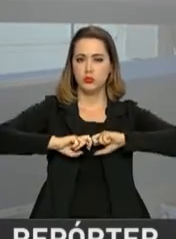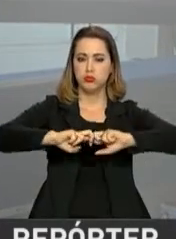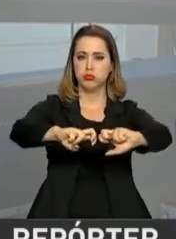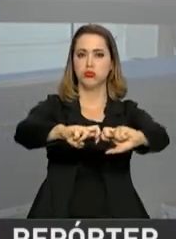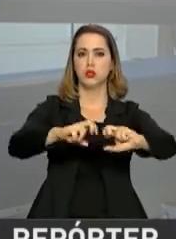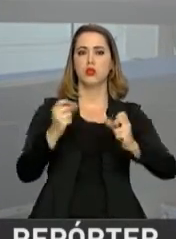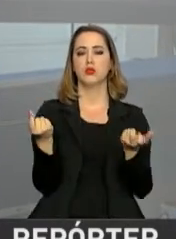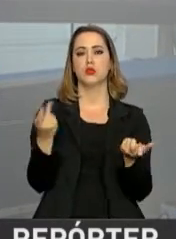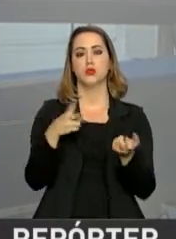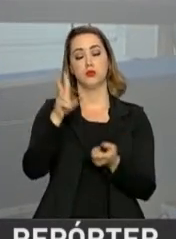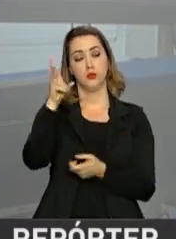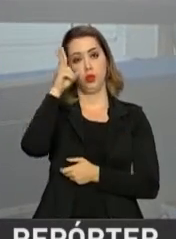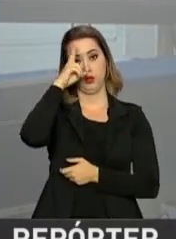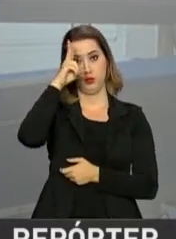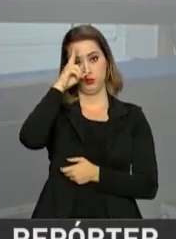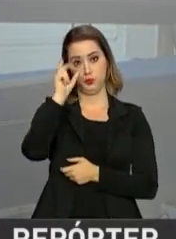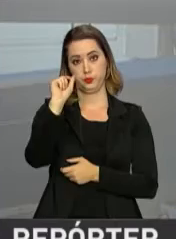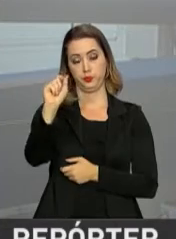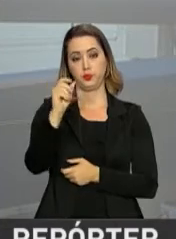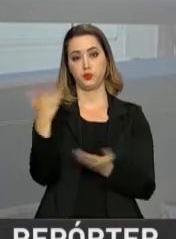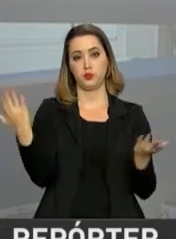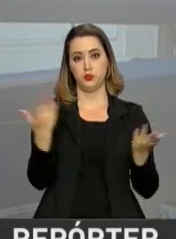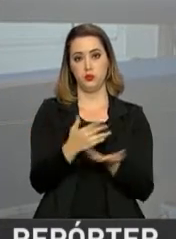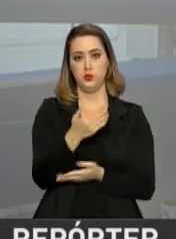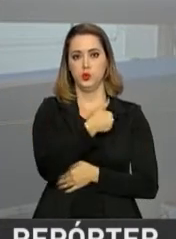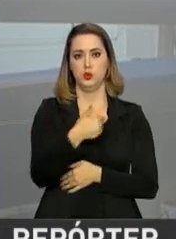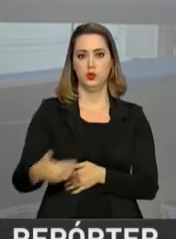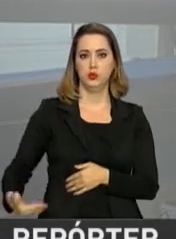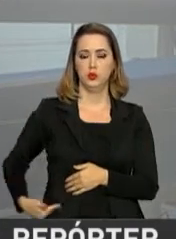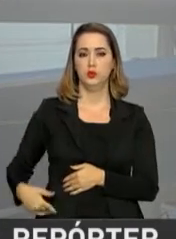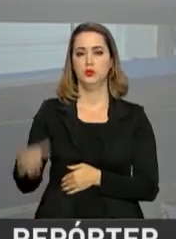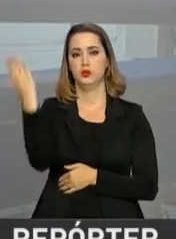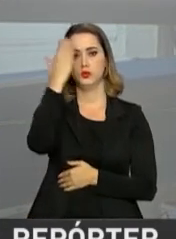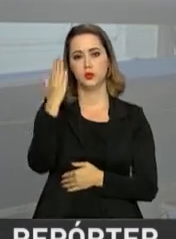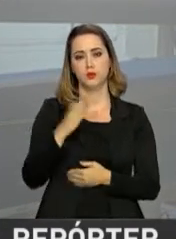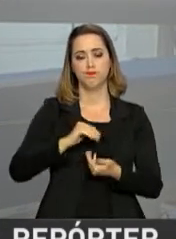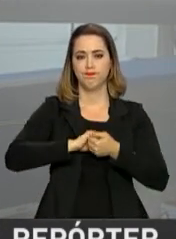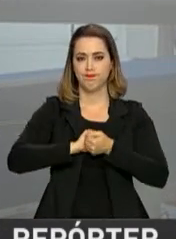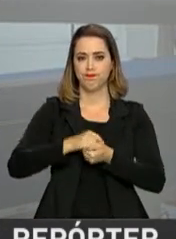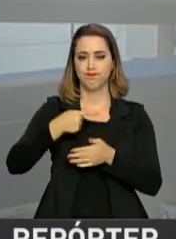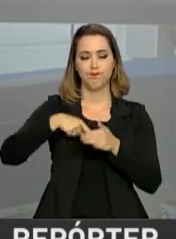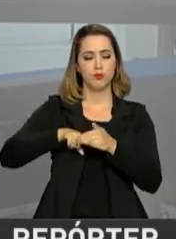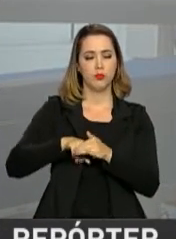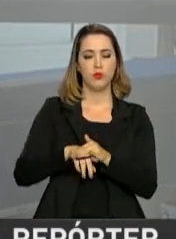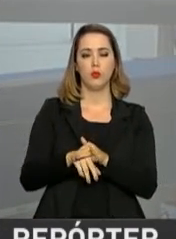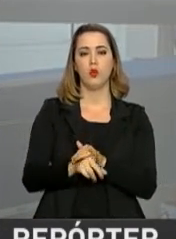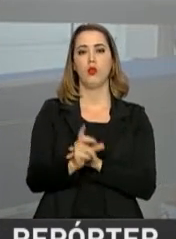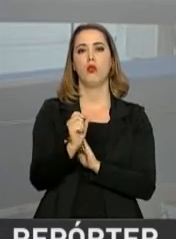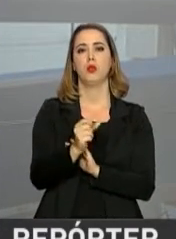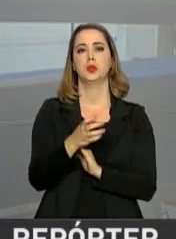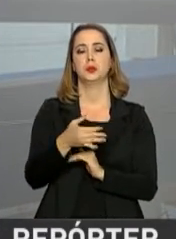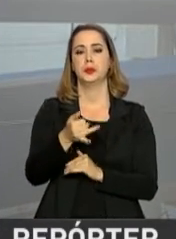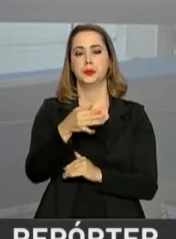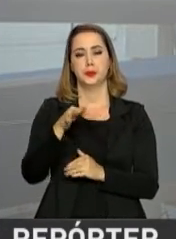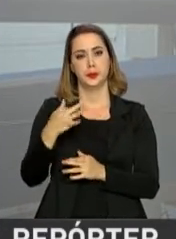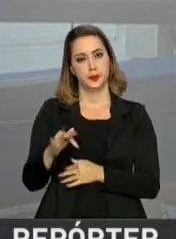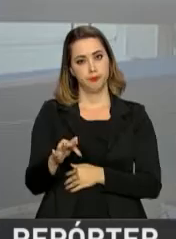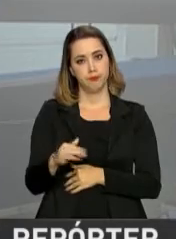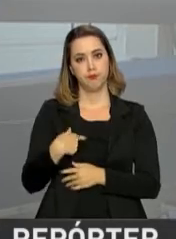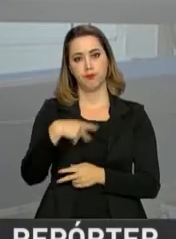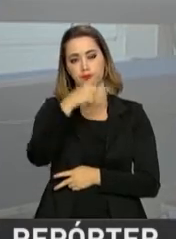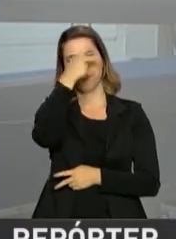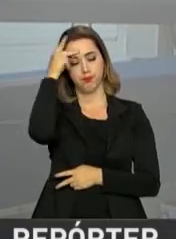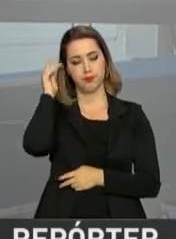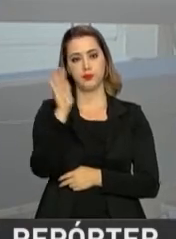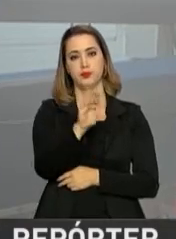no norte da índia o texto o governo brasileiro manifesta profundo pesar pelas centenas de mortos e feridos a nota presta